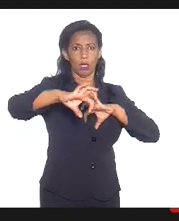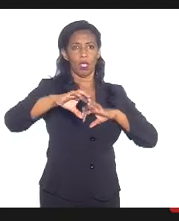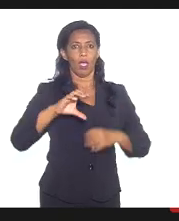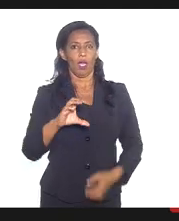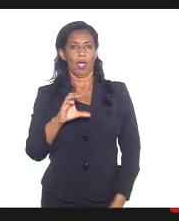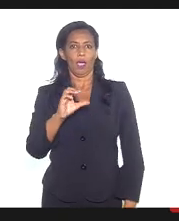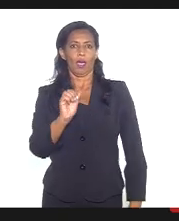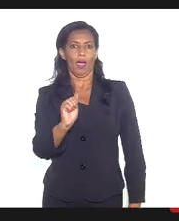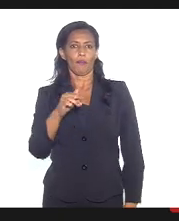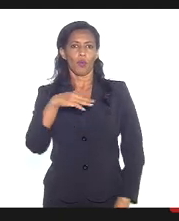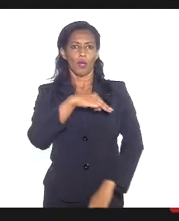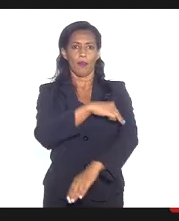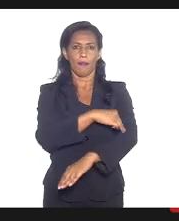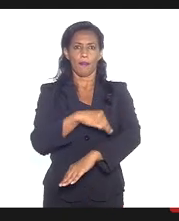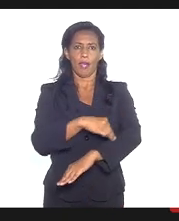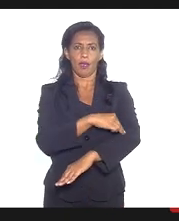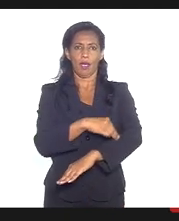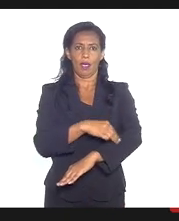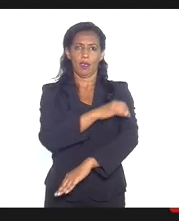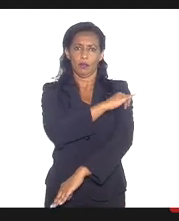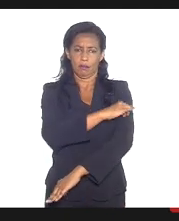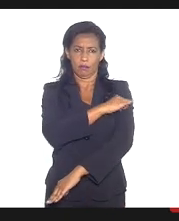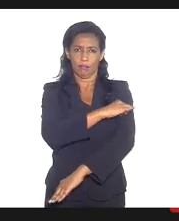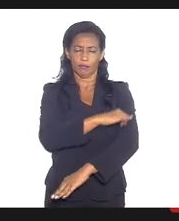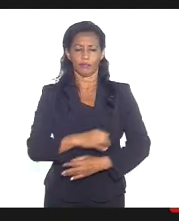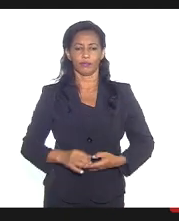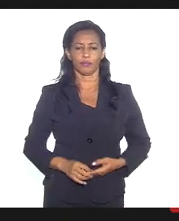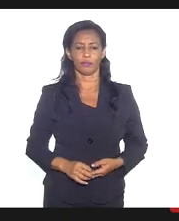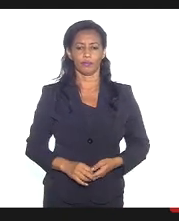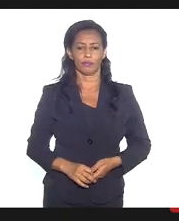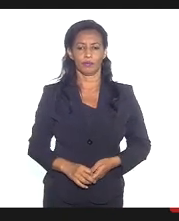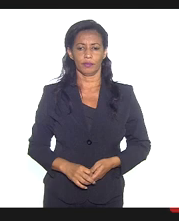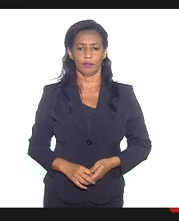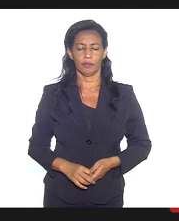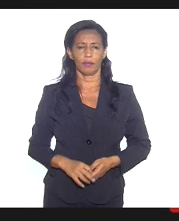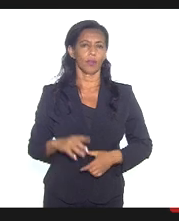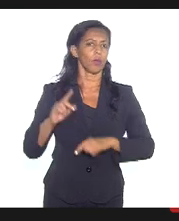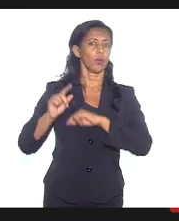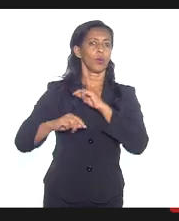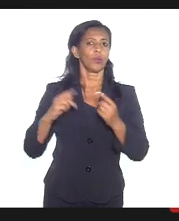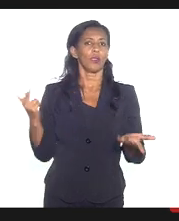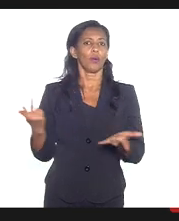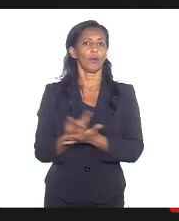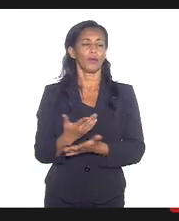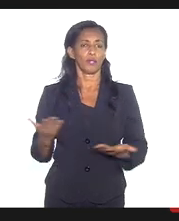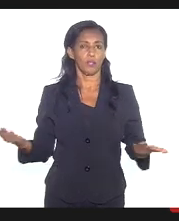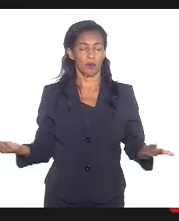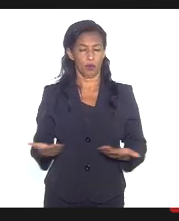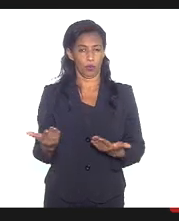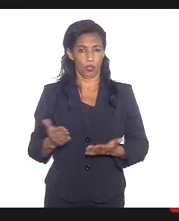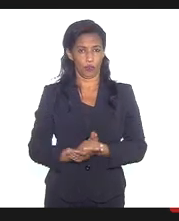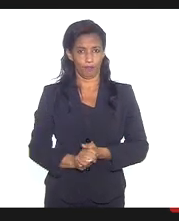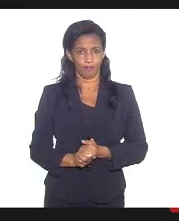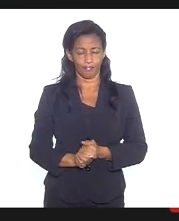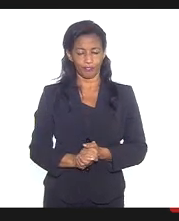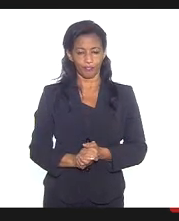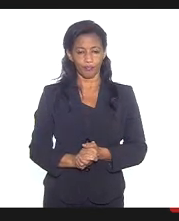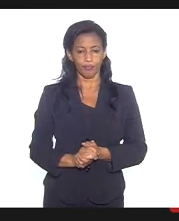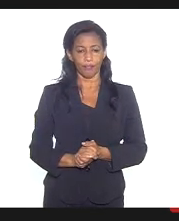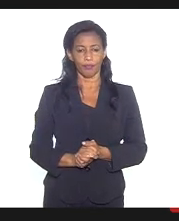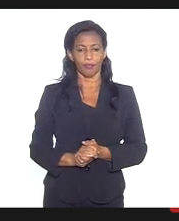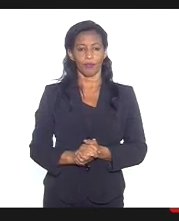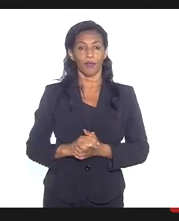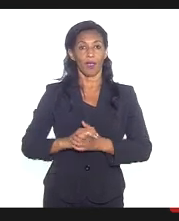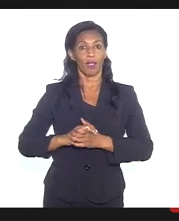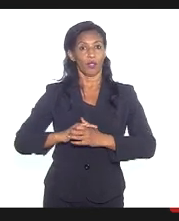fica lá em Macaé, no Rio de Janeiro, tá? O que que acontece hoje? A capacidade instalada de processamento